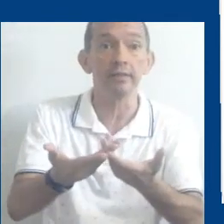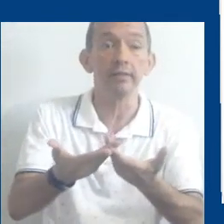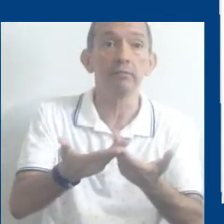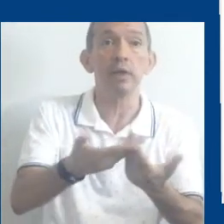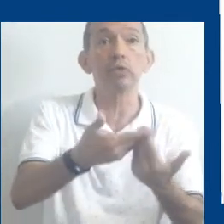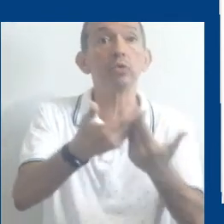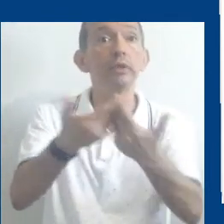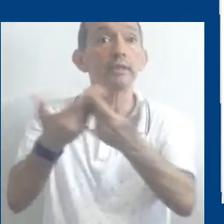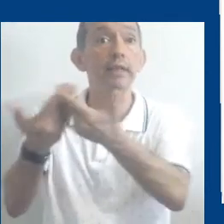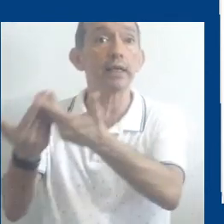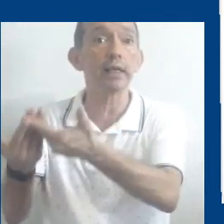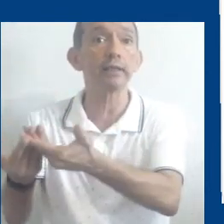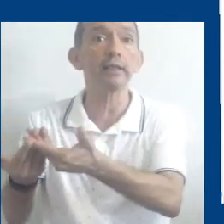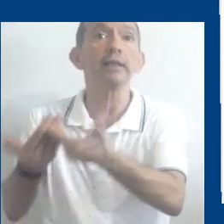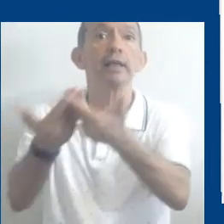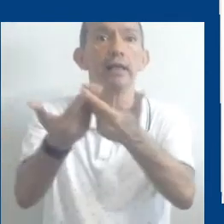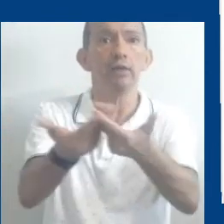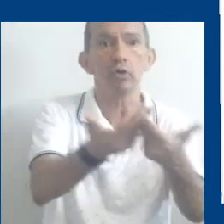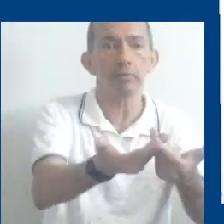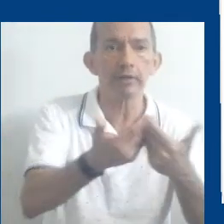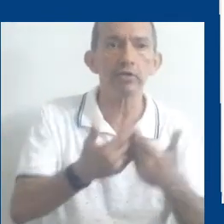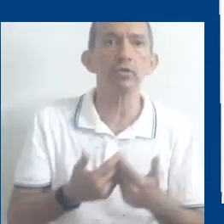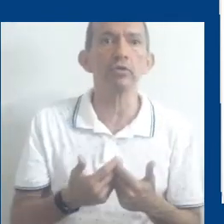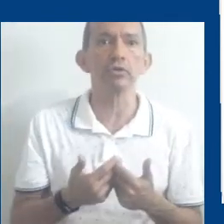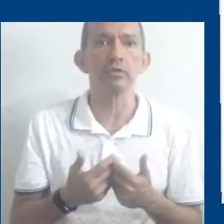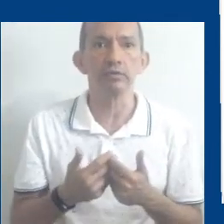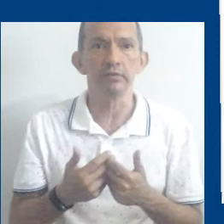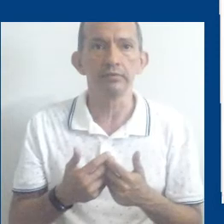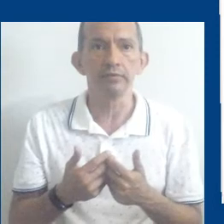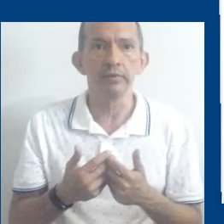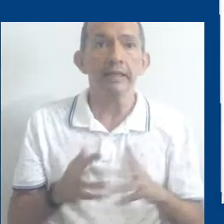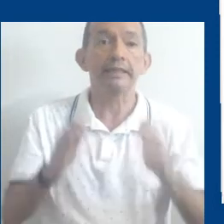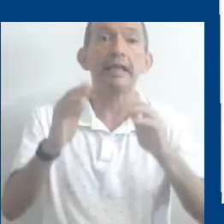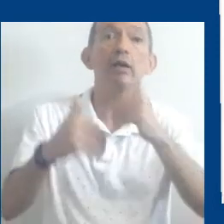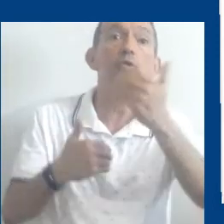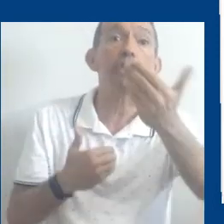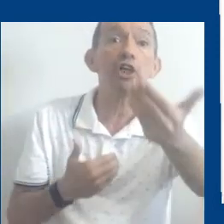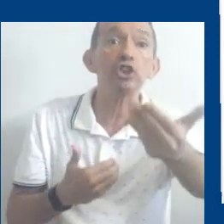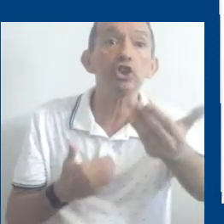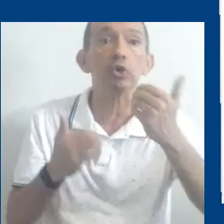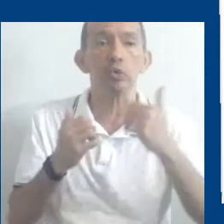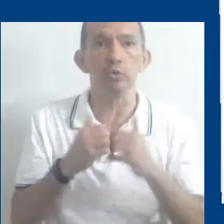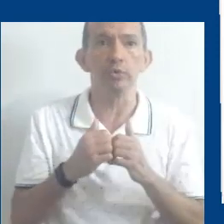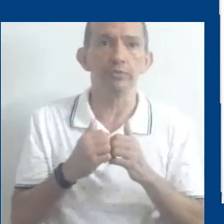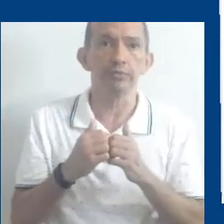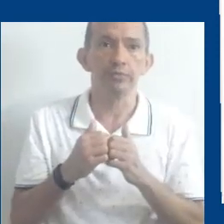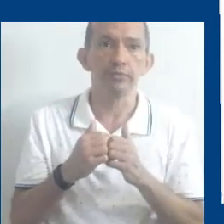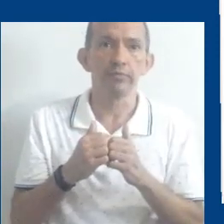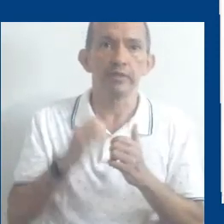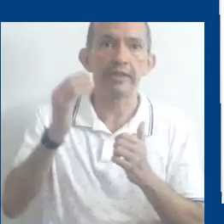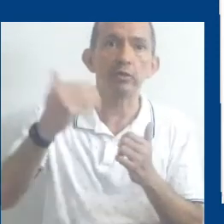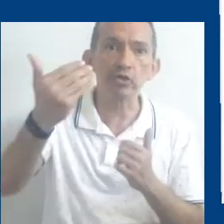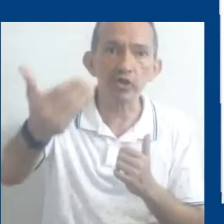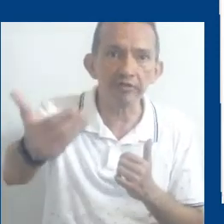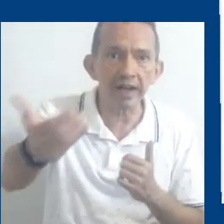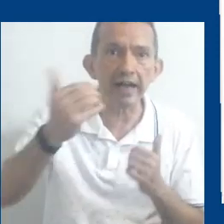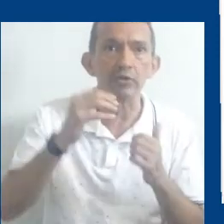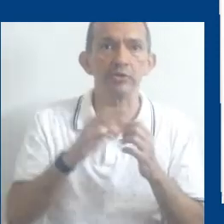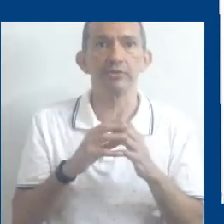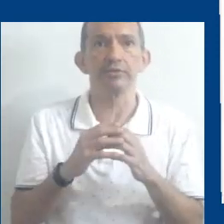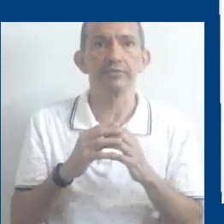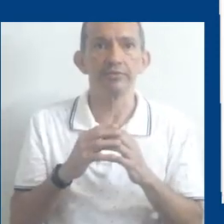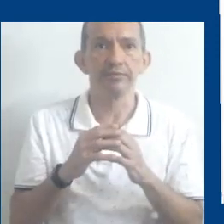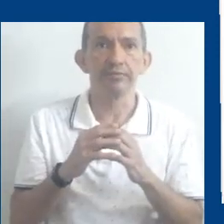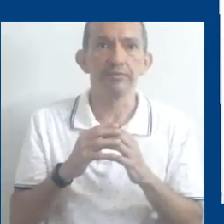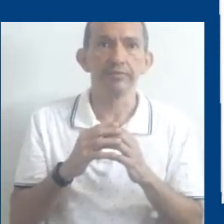golgiense. Porque tudo que secreta é rico em complexo de Golgi. Célula do testículo, célula dos